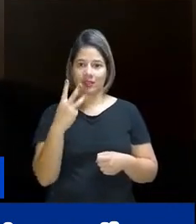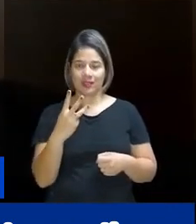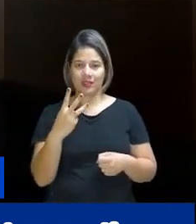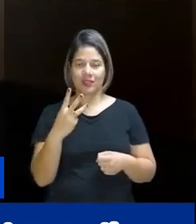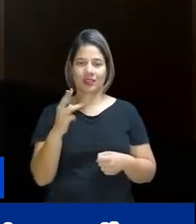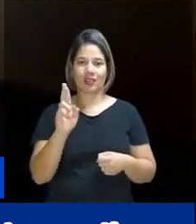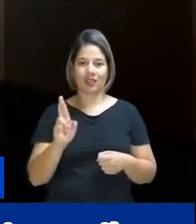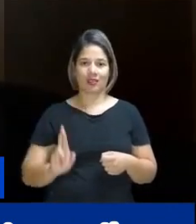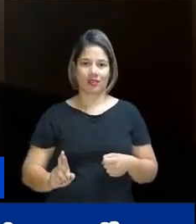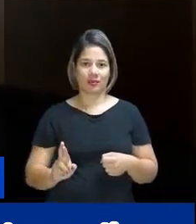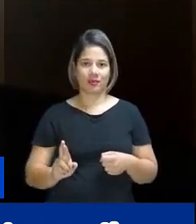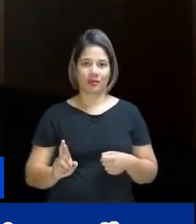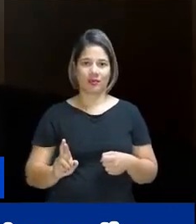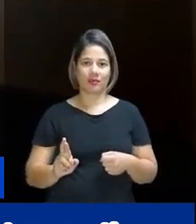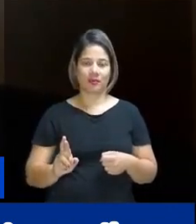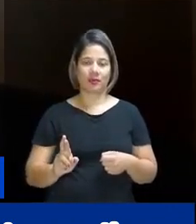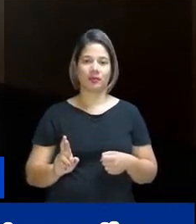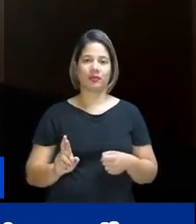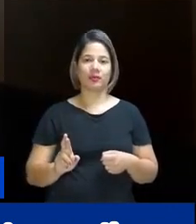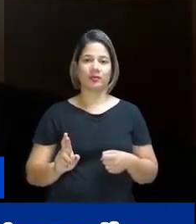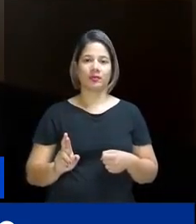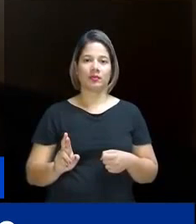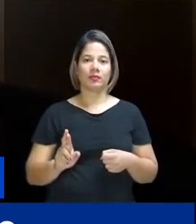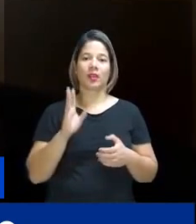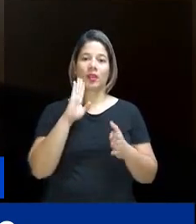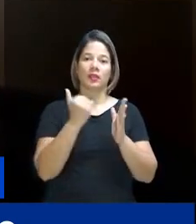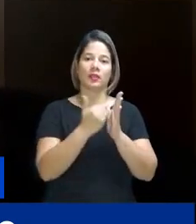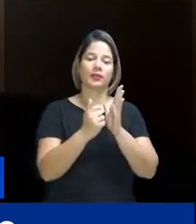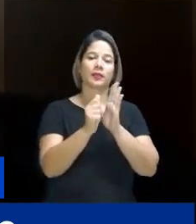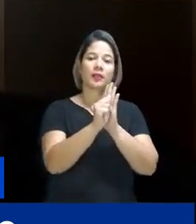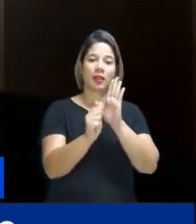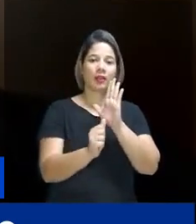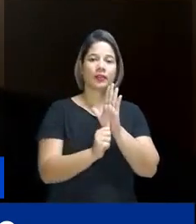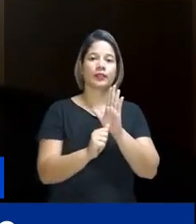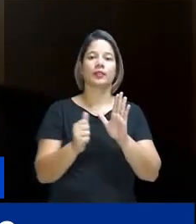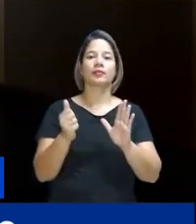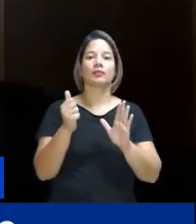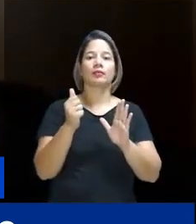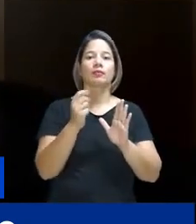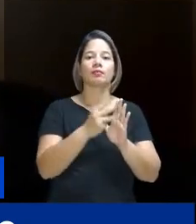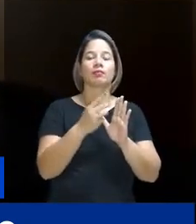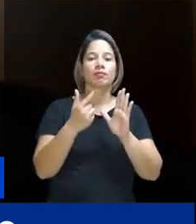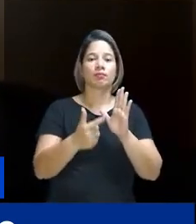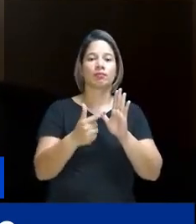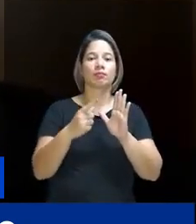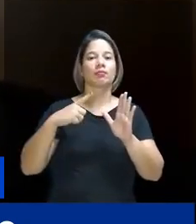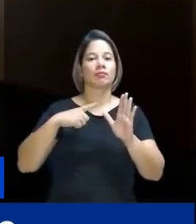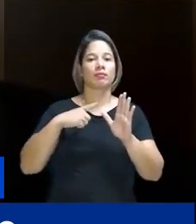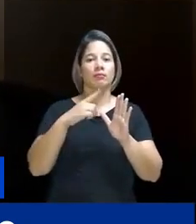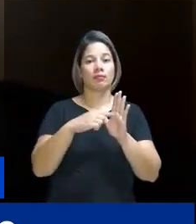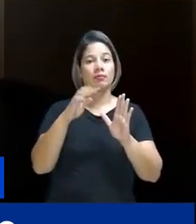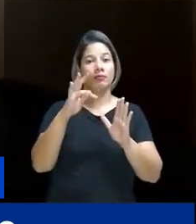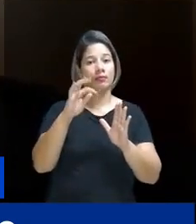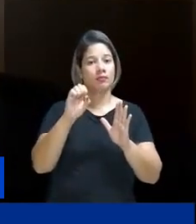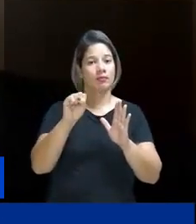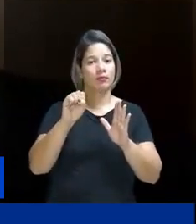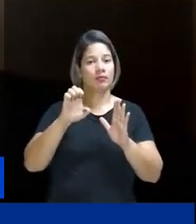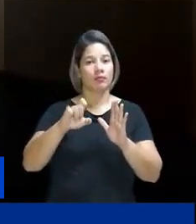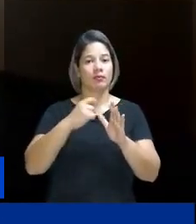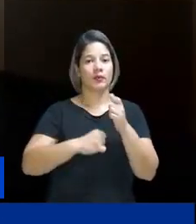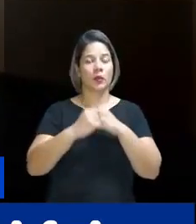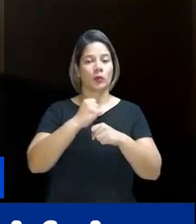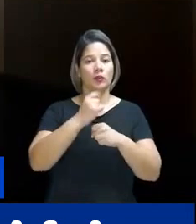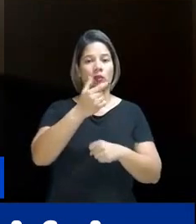R$ 527.983,42, contrariando o disposto no artigo 22 da resolução TSE número 23.604 de 2019.